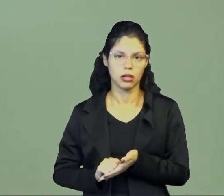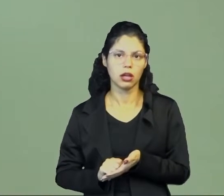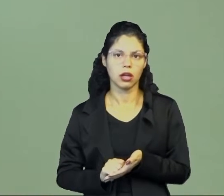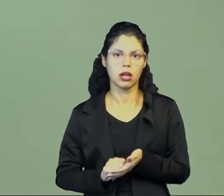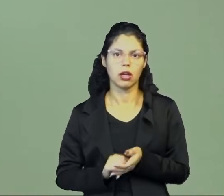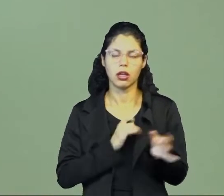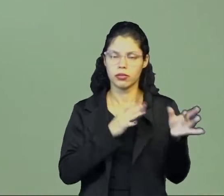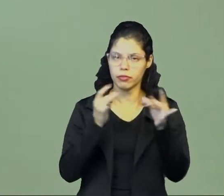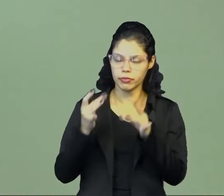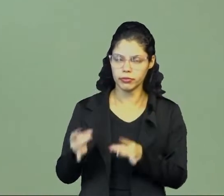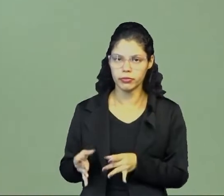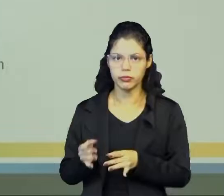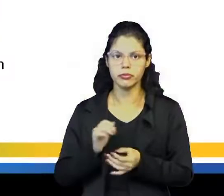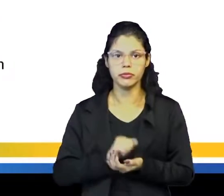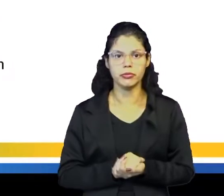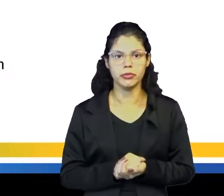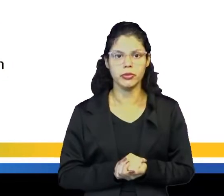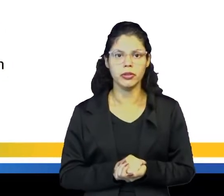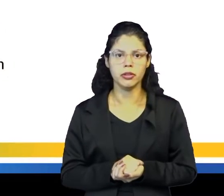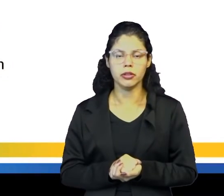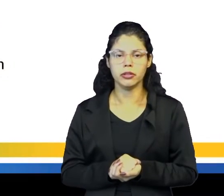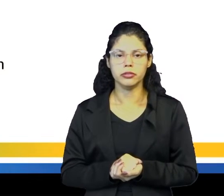operações comerciais.